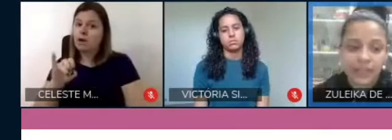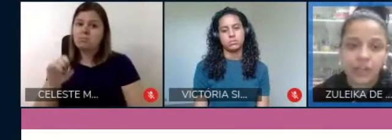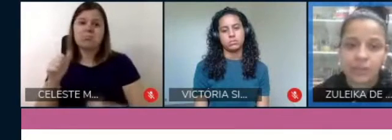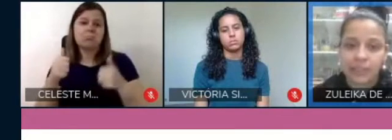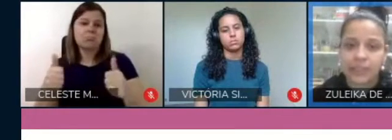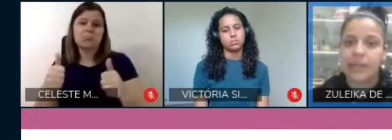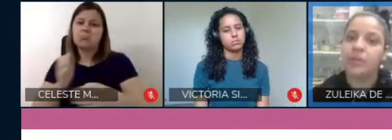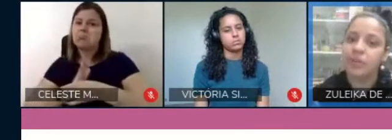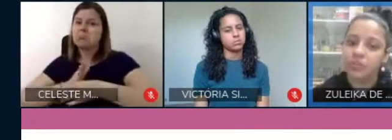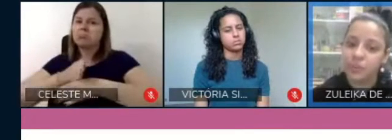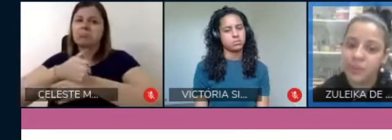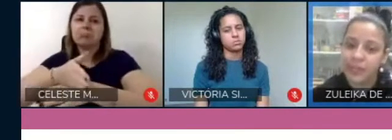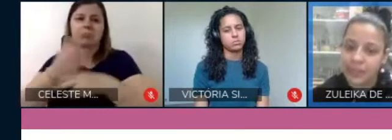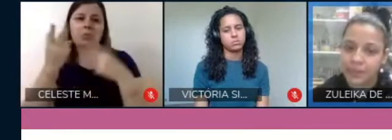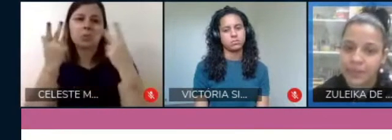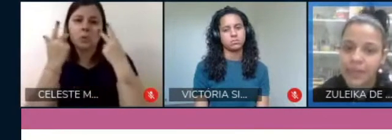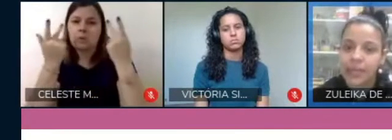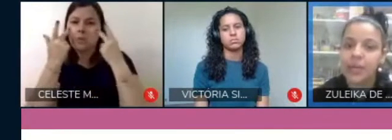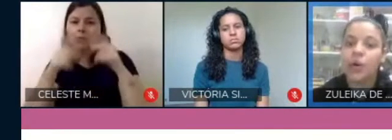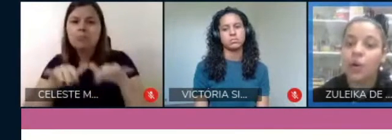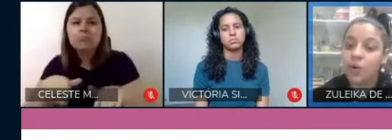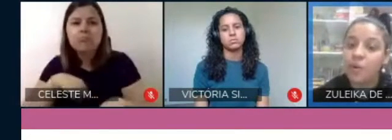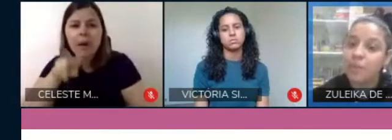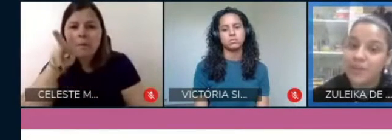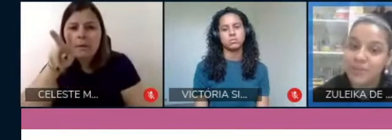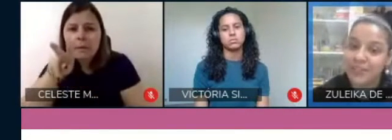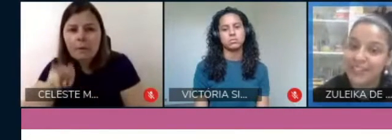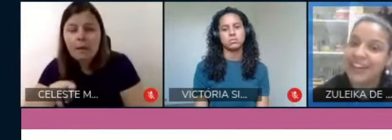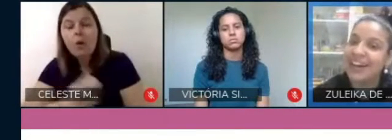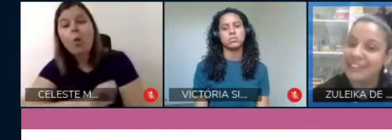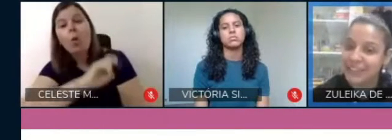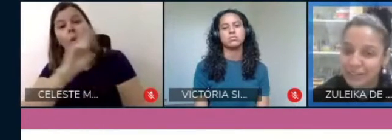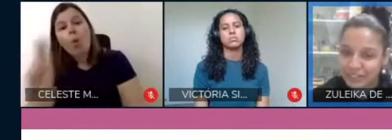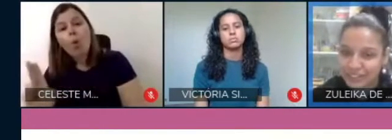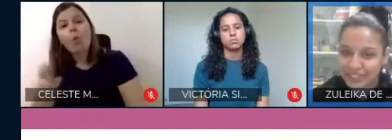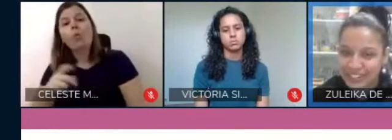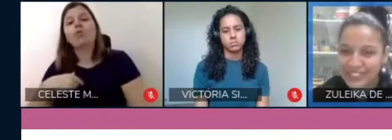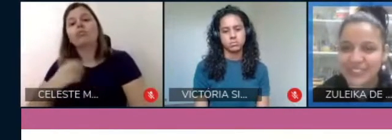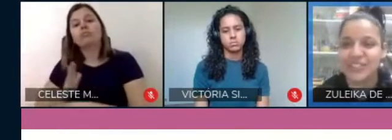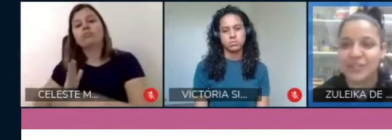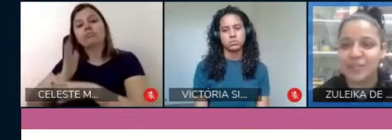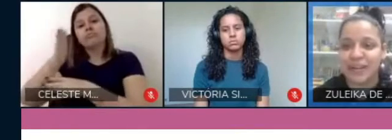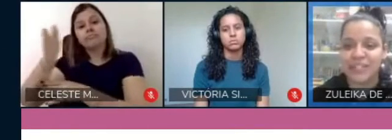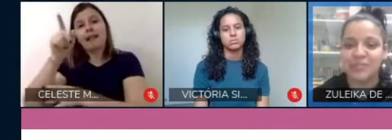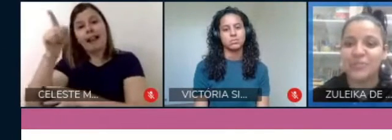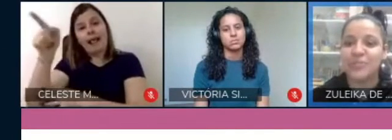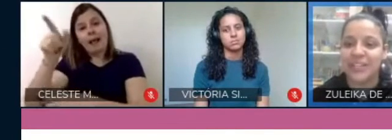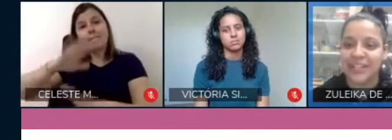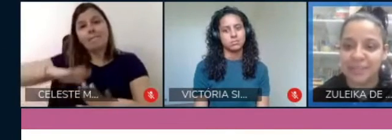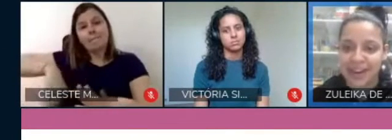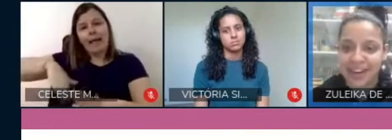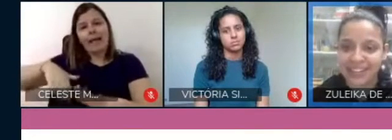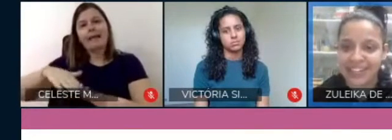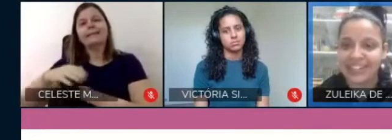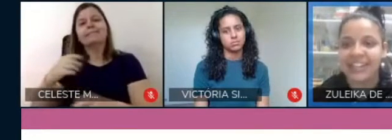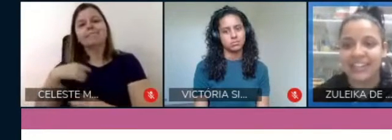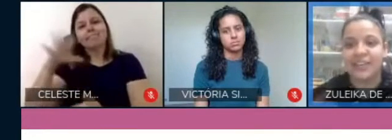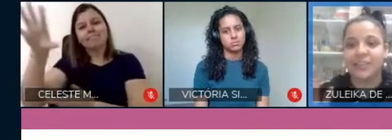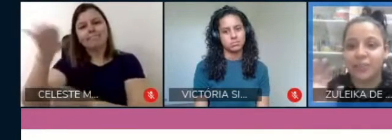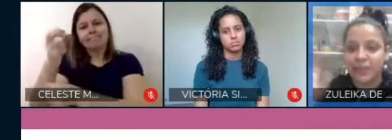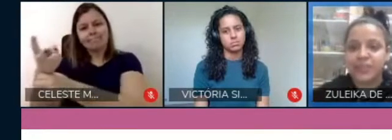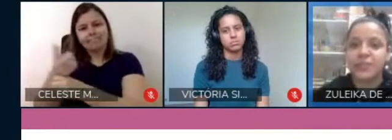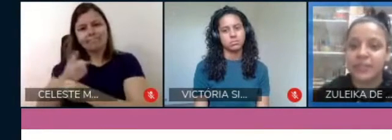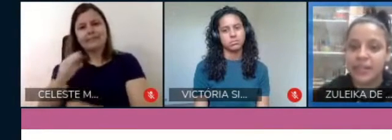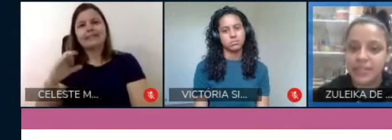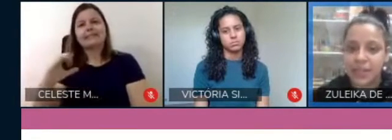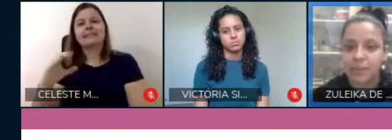Ele vai entrar no material e eu vou poder ler. Ou eu posso ir até o litoral, fazer o empréstimo no Seclimar, né,